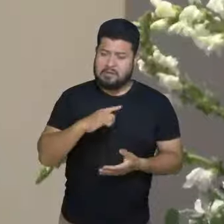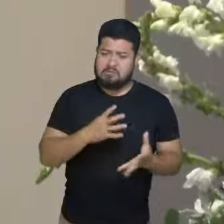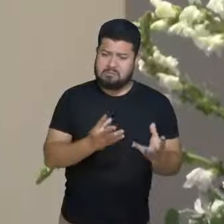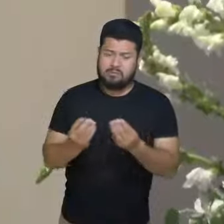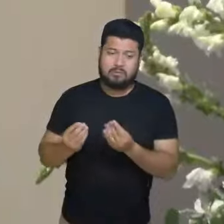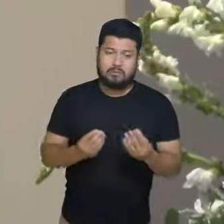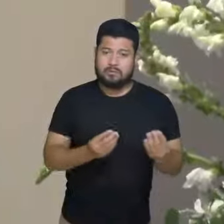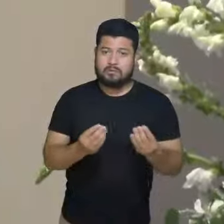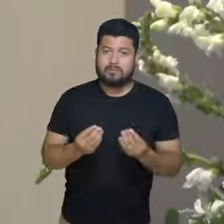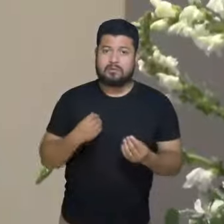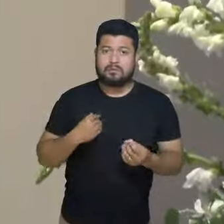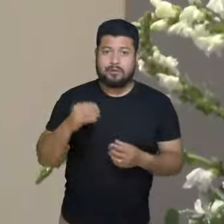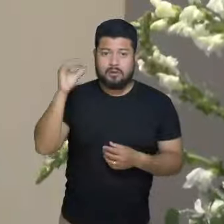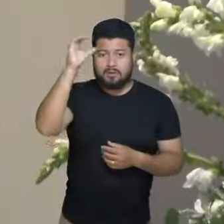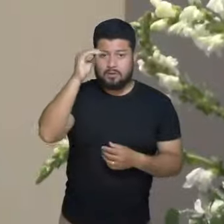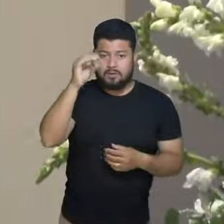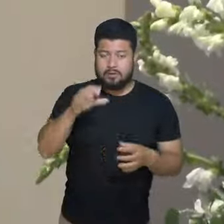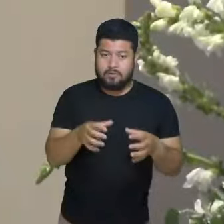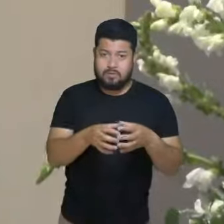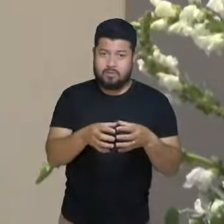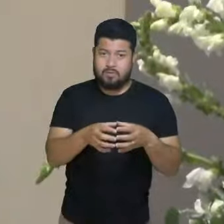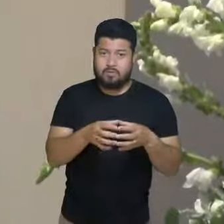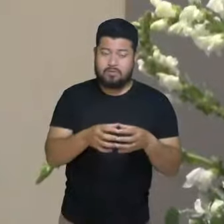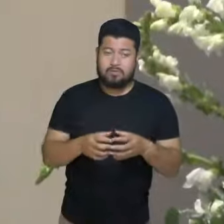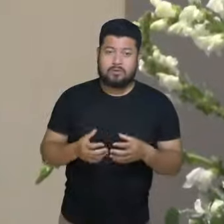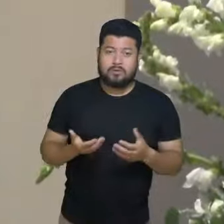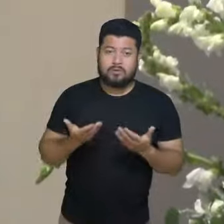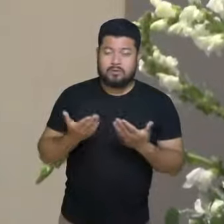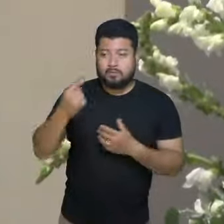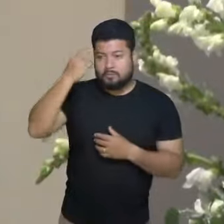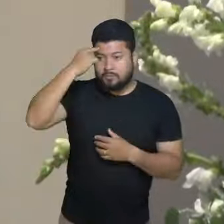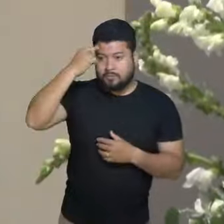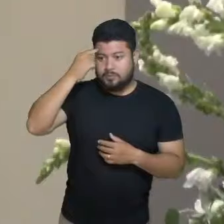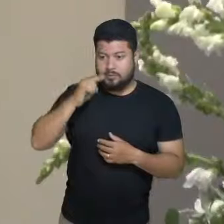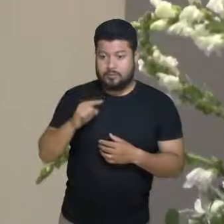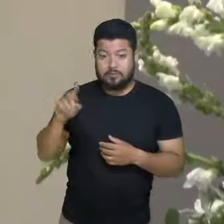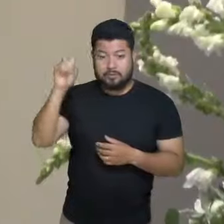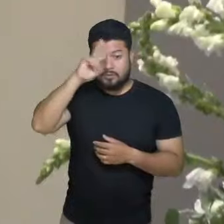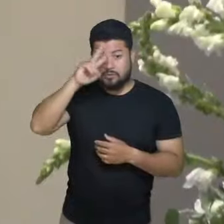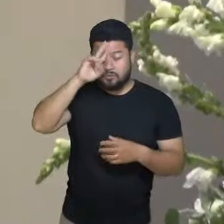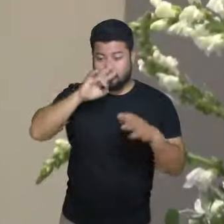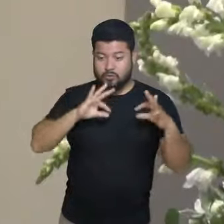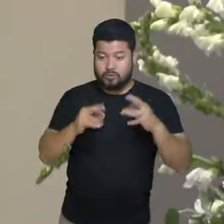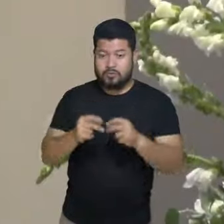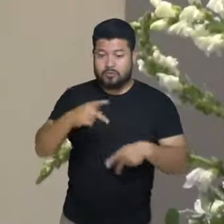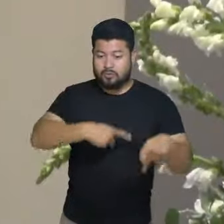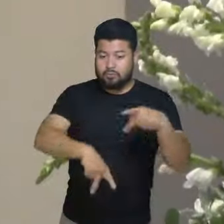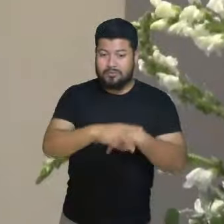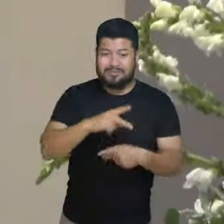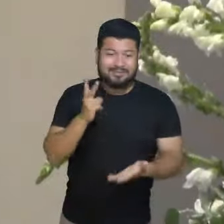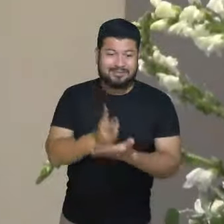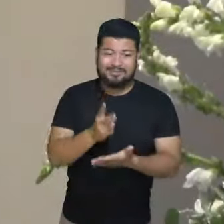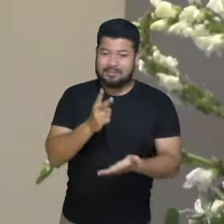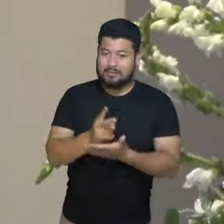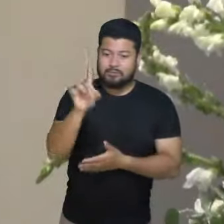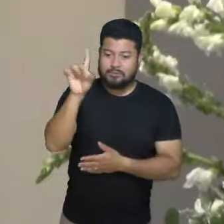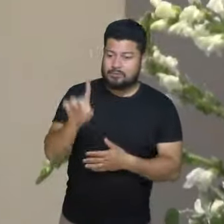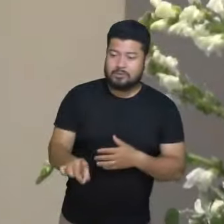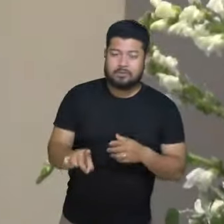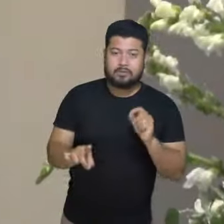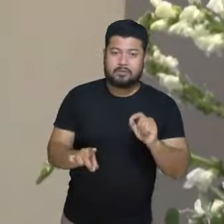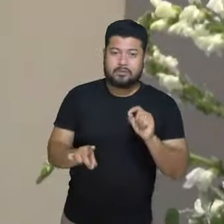coletiva com origem na história universal de que um povo tem sempre o direito de rever de